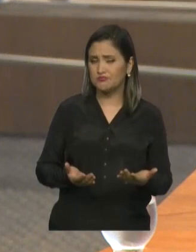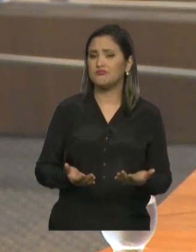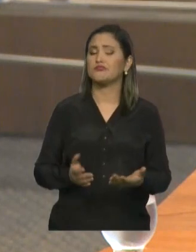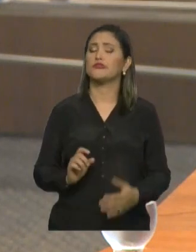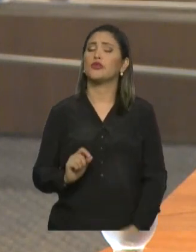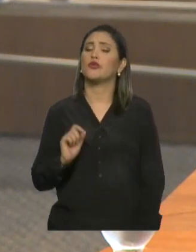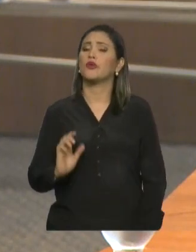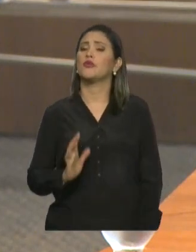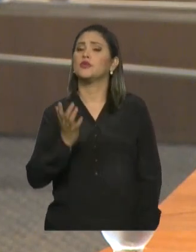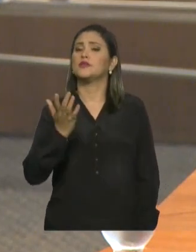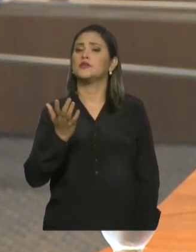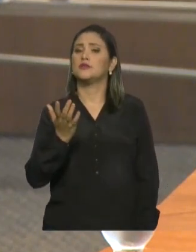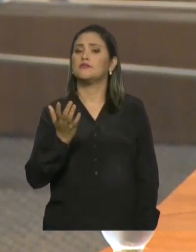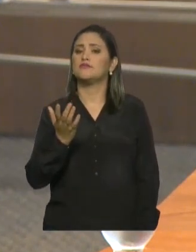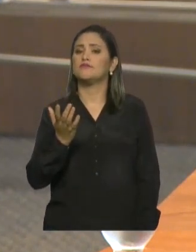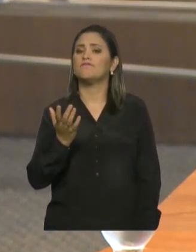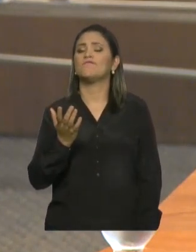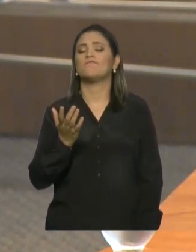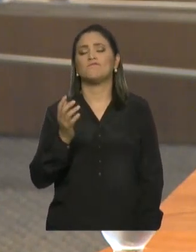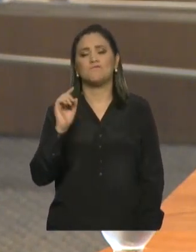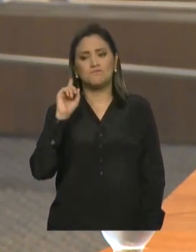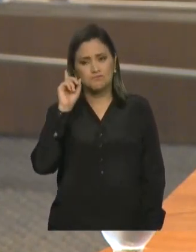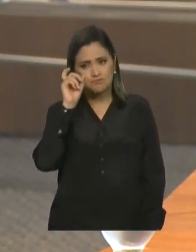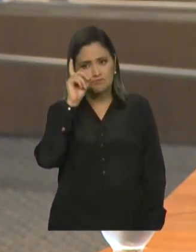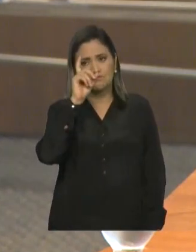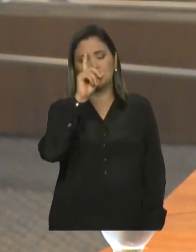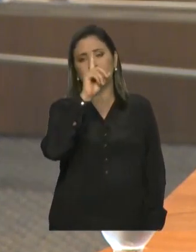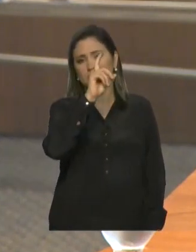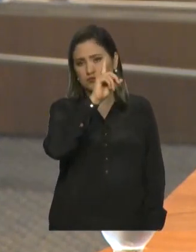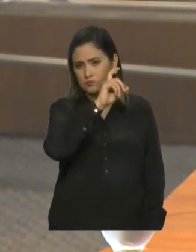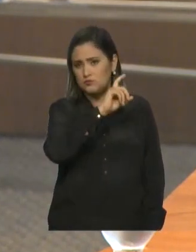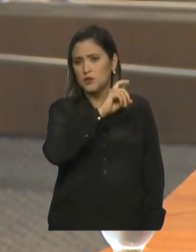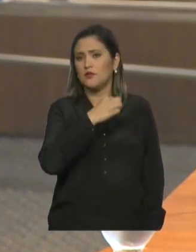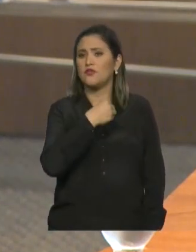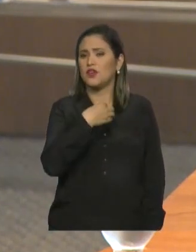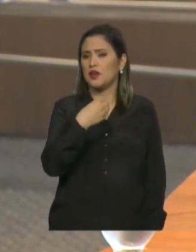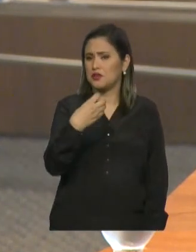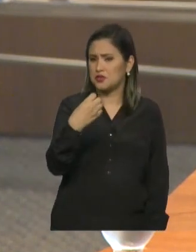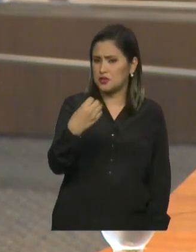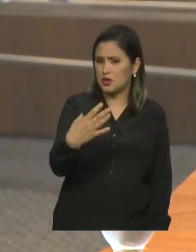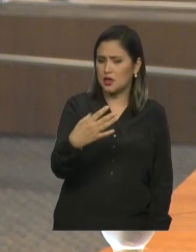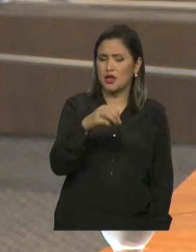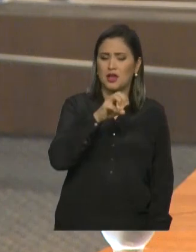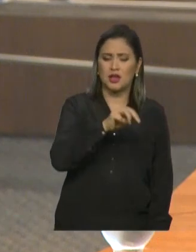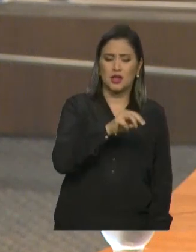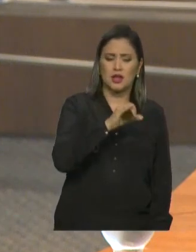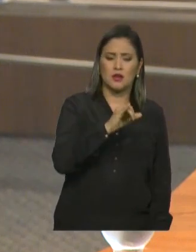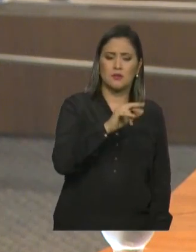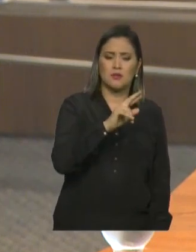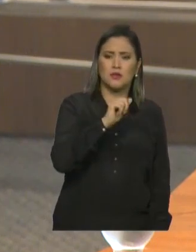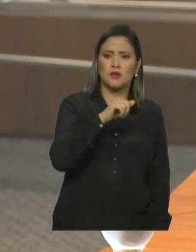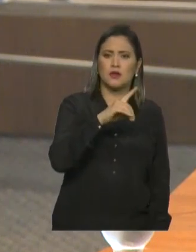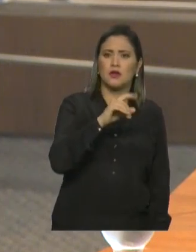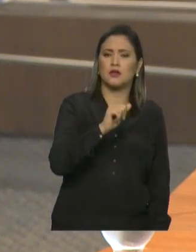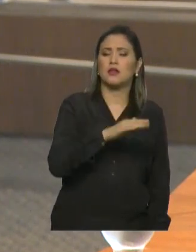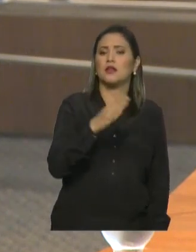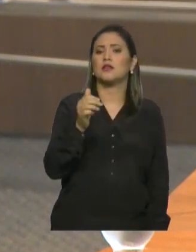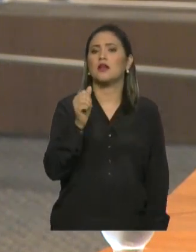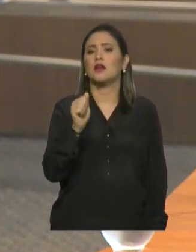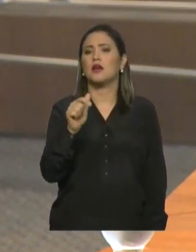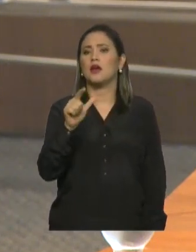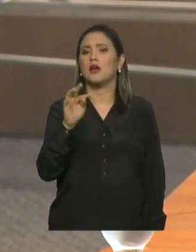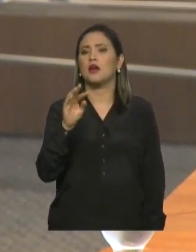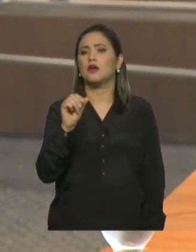intrafegável. Você hoje, para andar de Miranda a Alto Alegre, porque antes o trecho era só de Miranda a